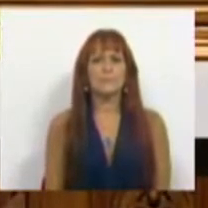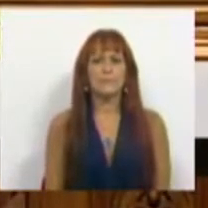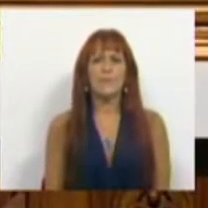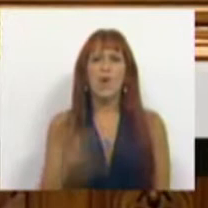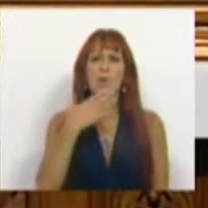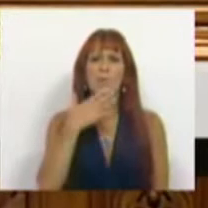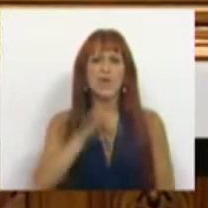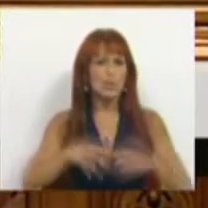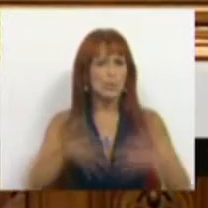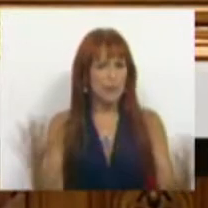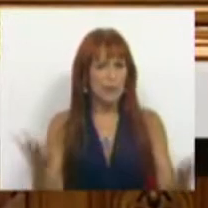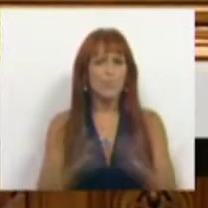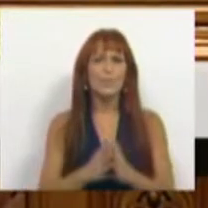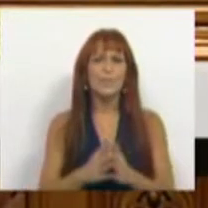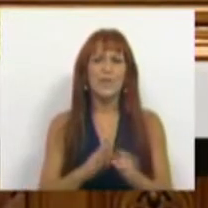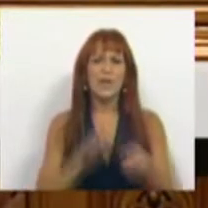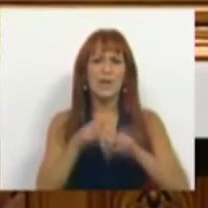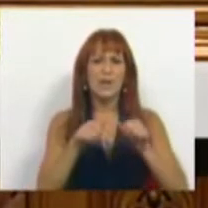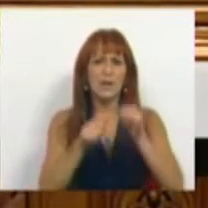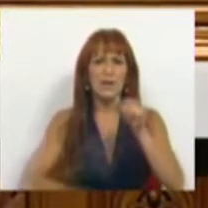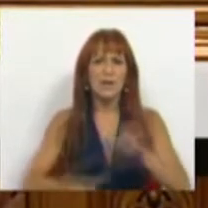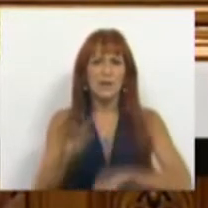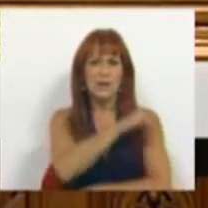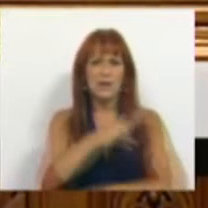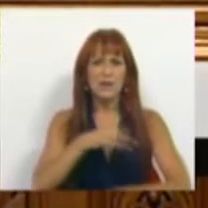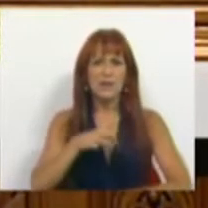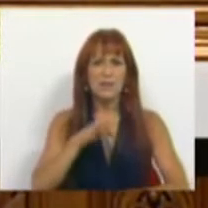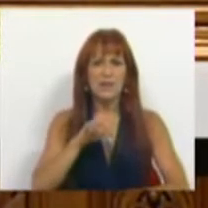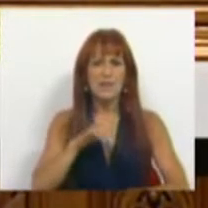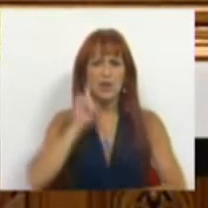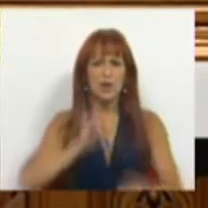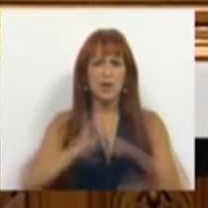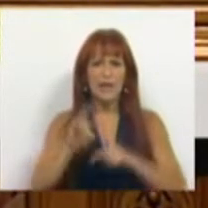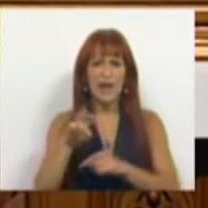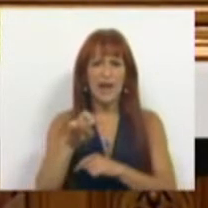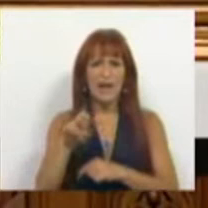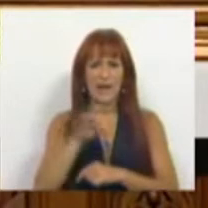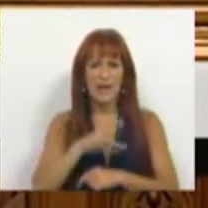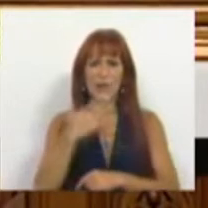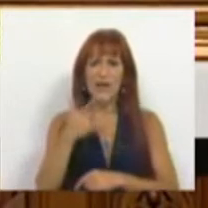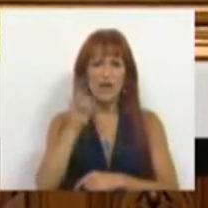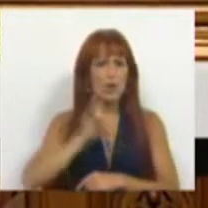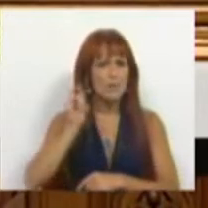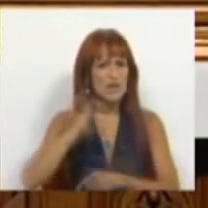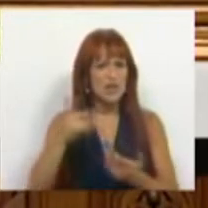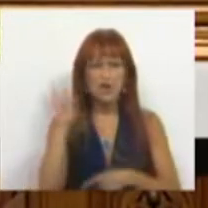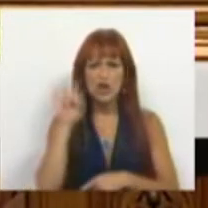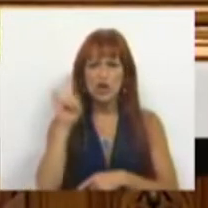Obrigado, Sr. Deputado. Para uma intervenção em nome do PCP, Sra. Deputada Rita Rato. Obrigado, Sra.